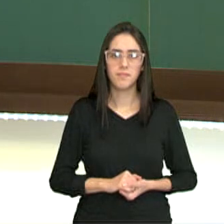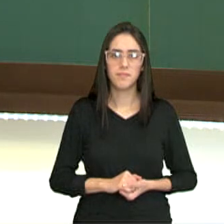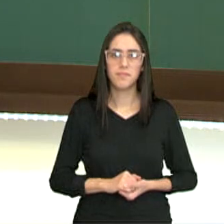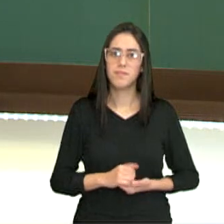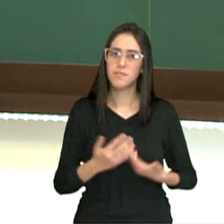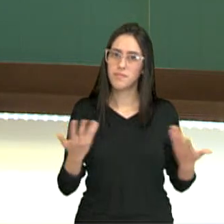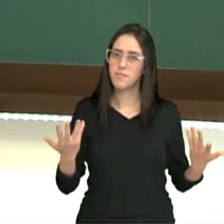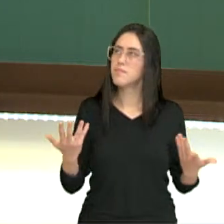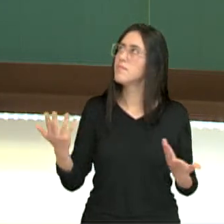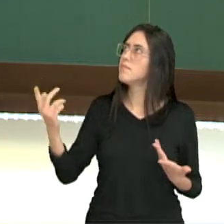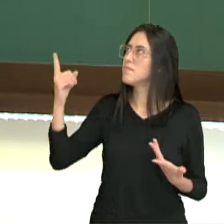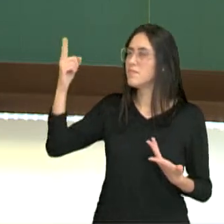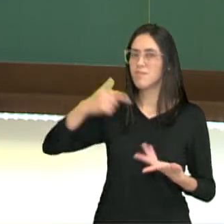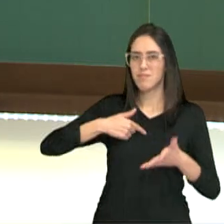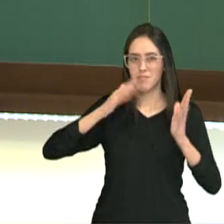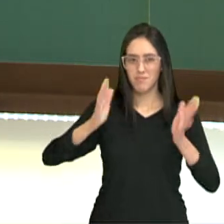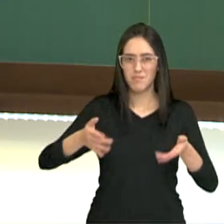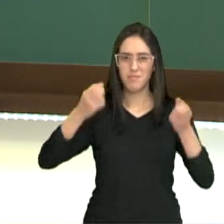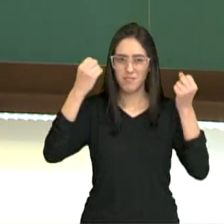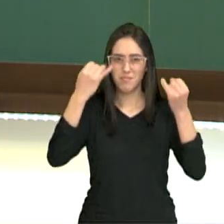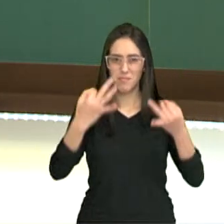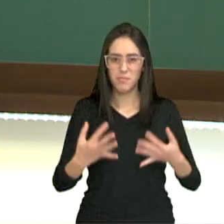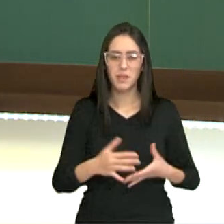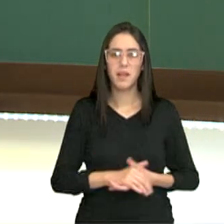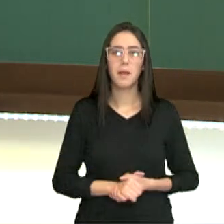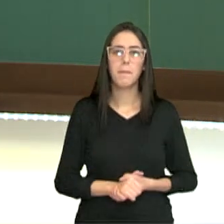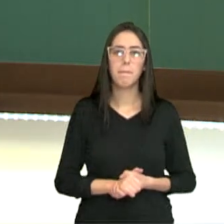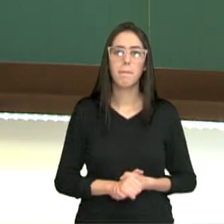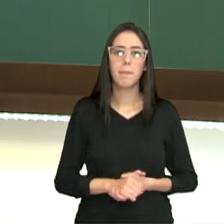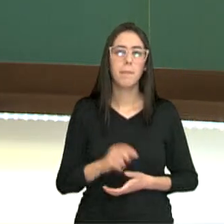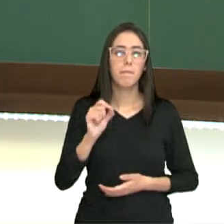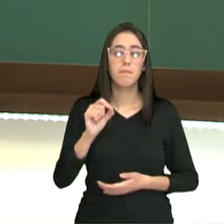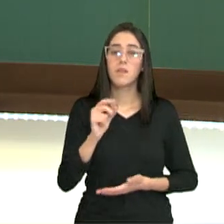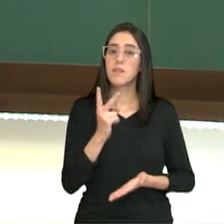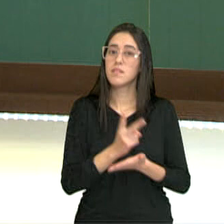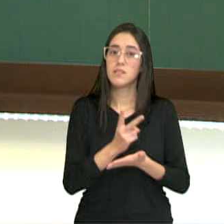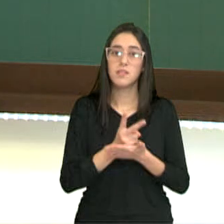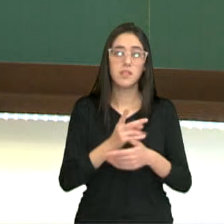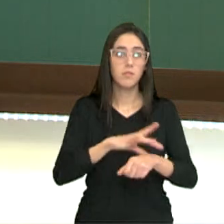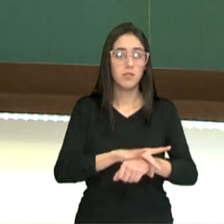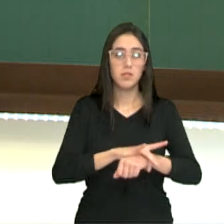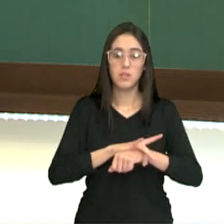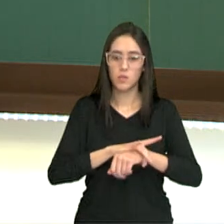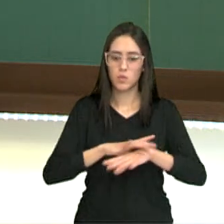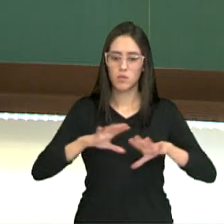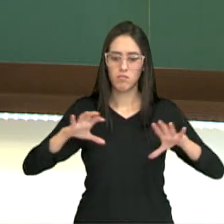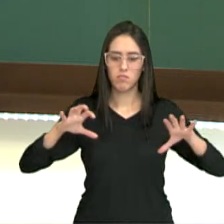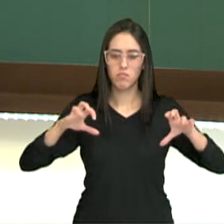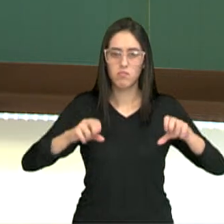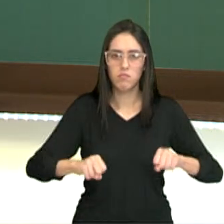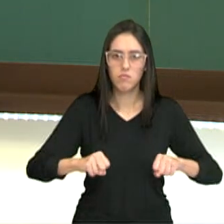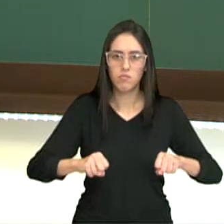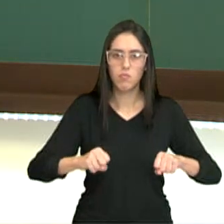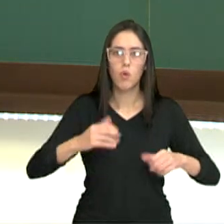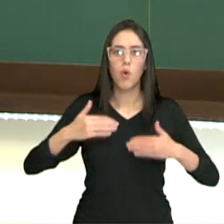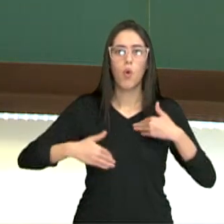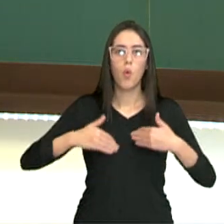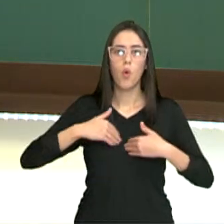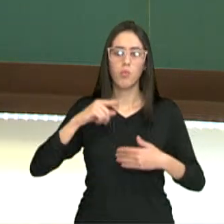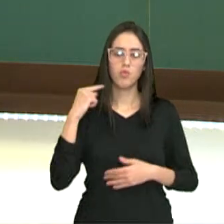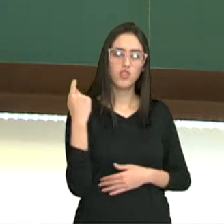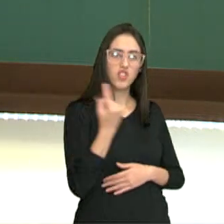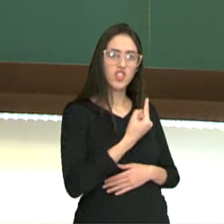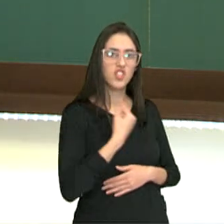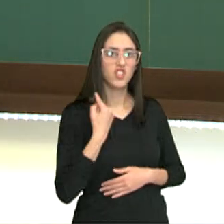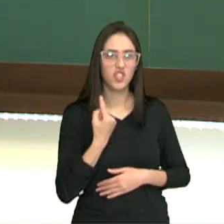Revisando só o turn vault, que eu já tinha falado para vocês, então, sempre manter-se segurando o obstáculo e girando o corpo enquanto eu volto para